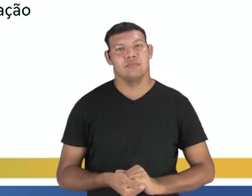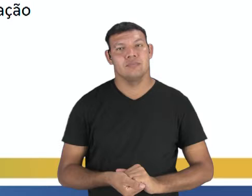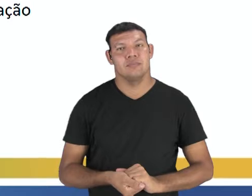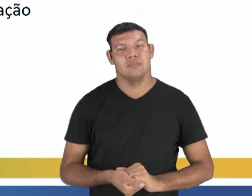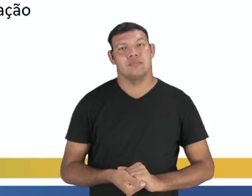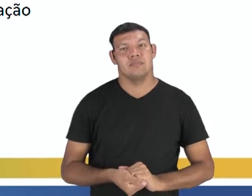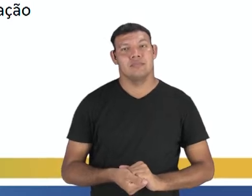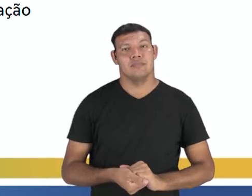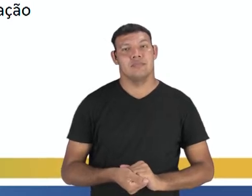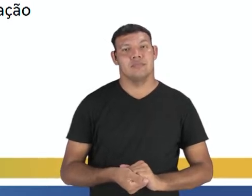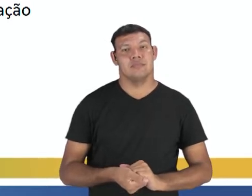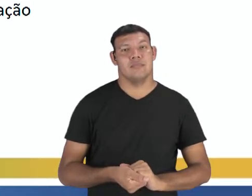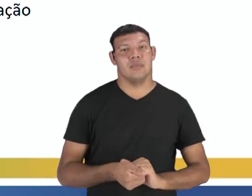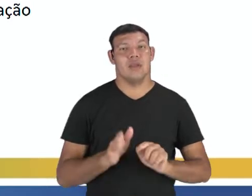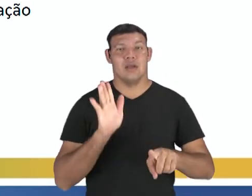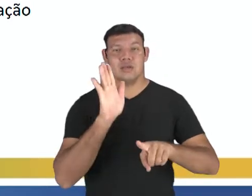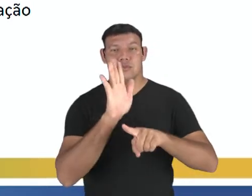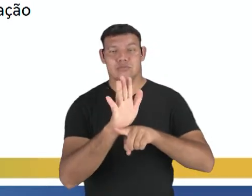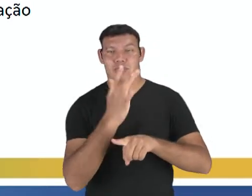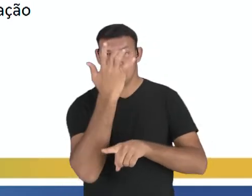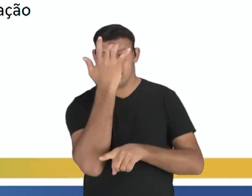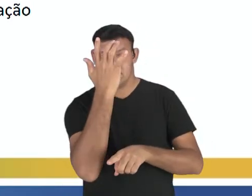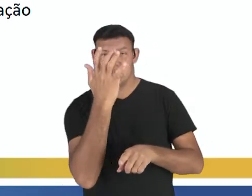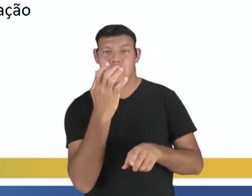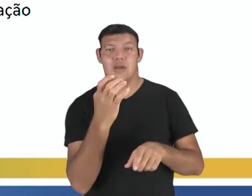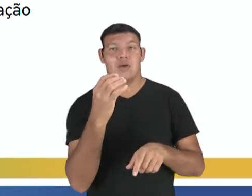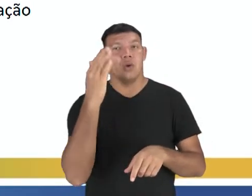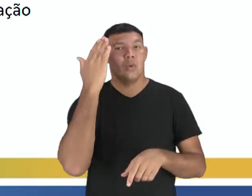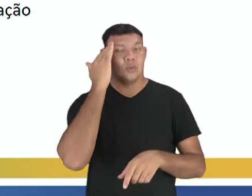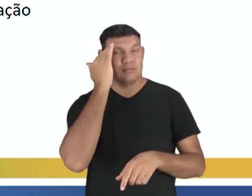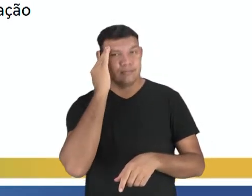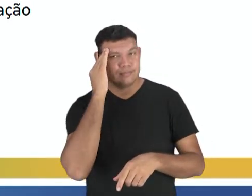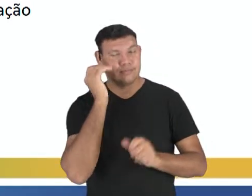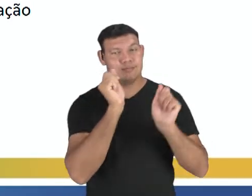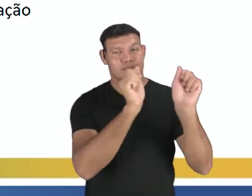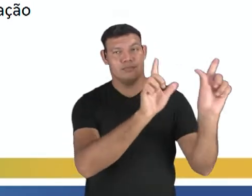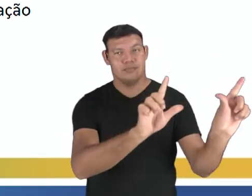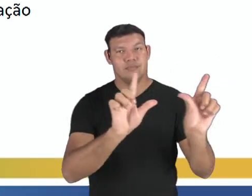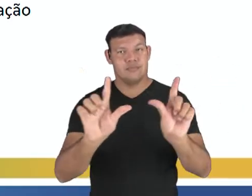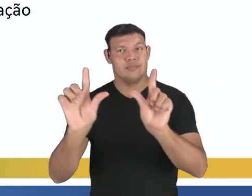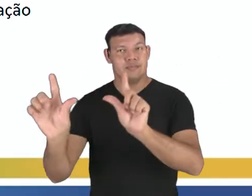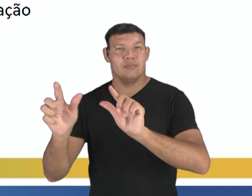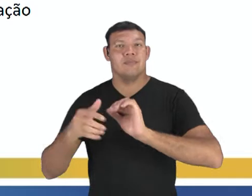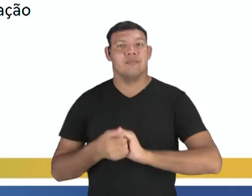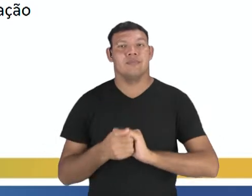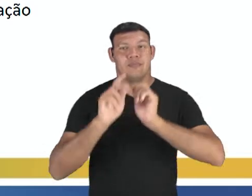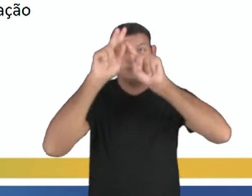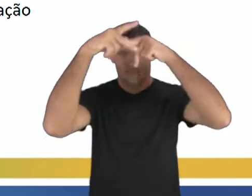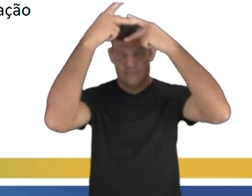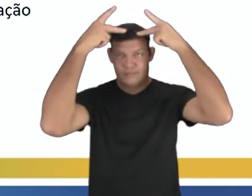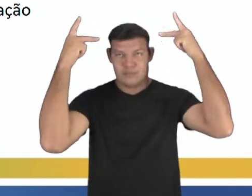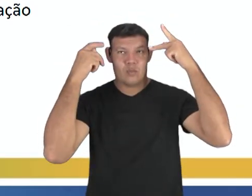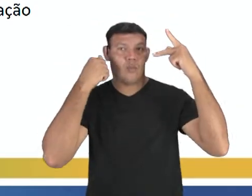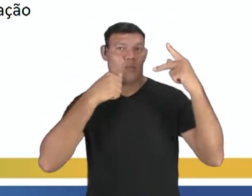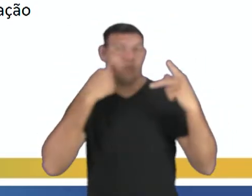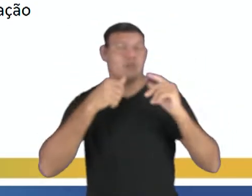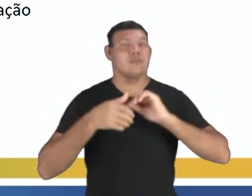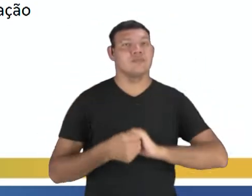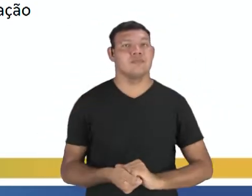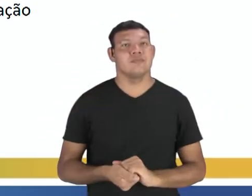Para facilitar o entendimento, vamos ao exemplo. Leia a tirinha abaixo, mais uma tirinha da